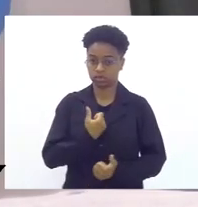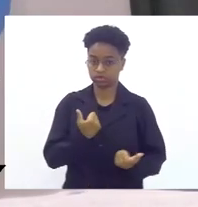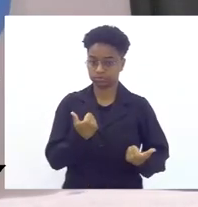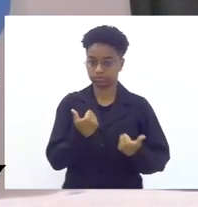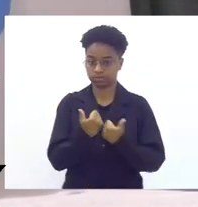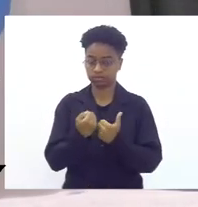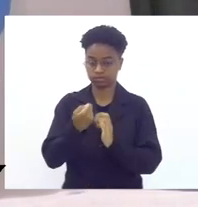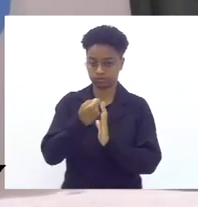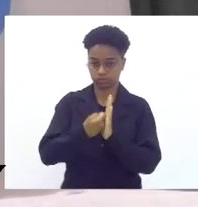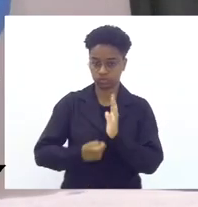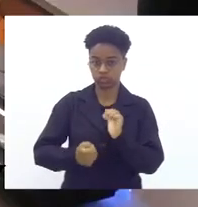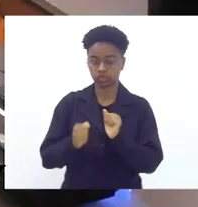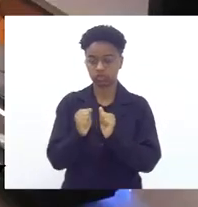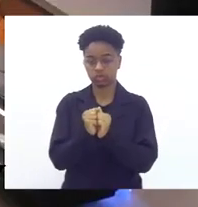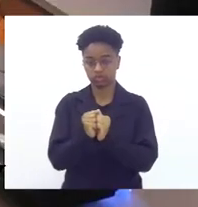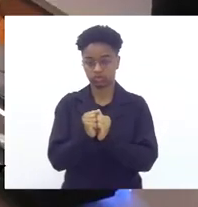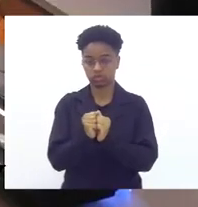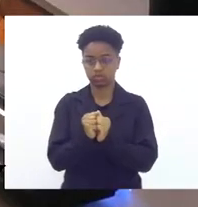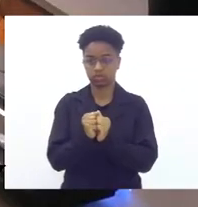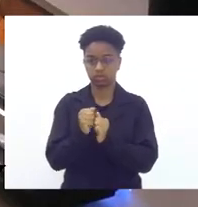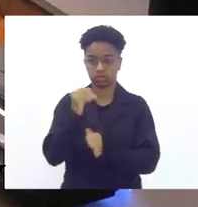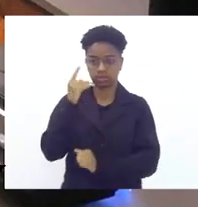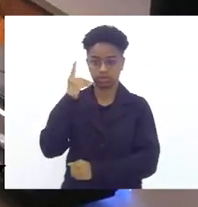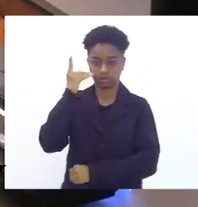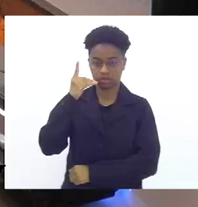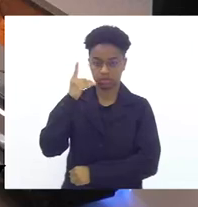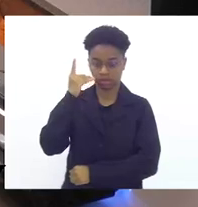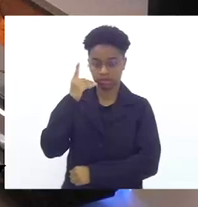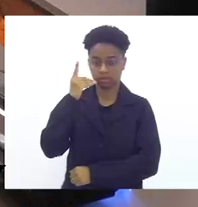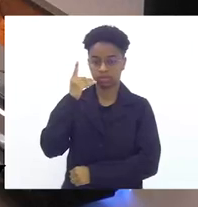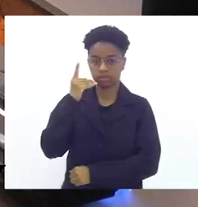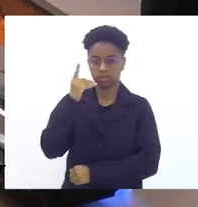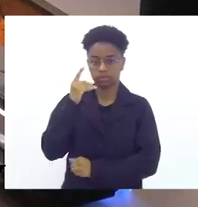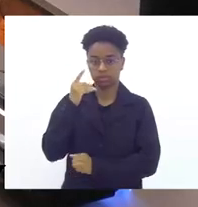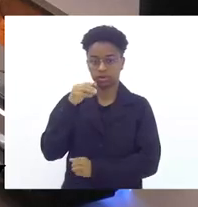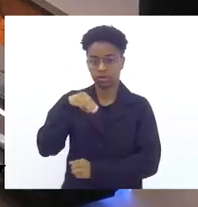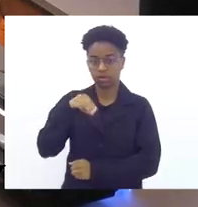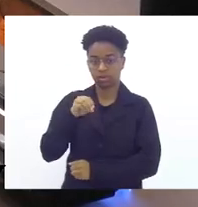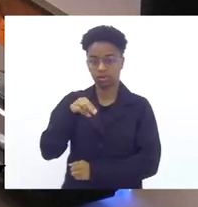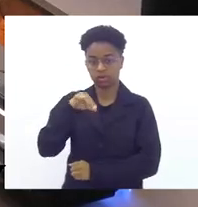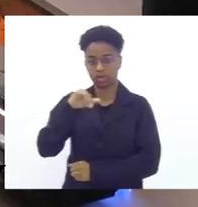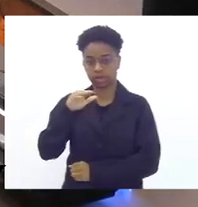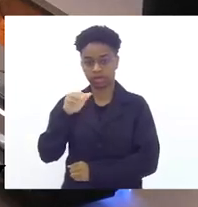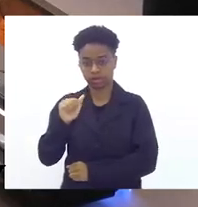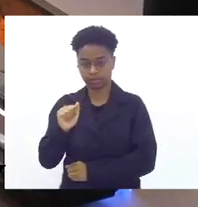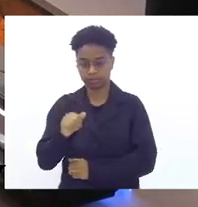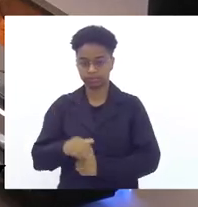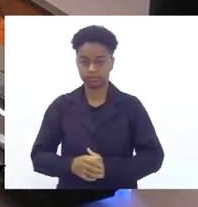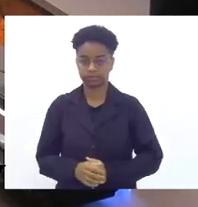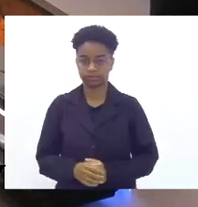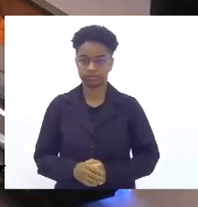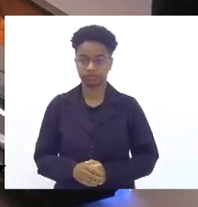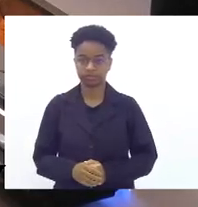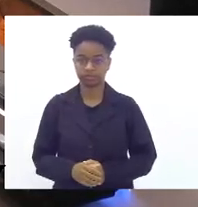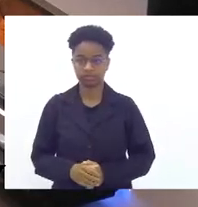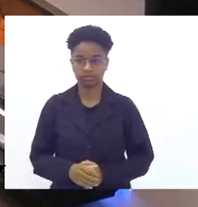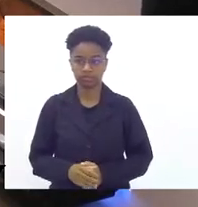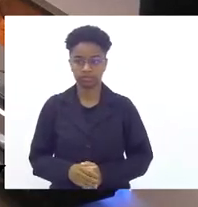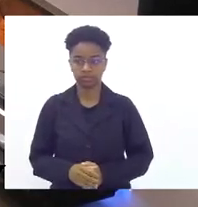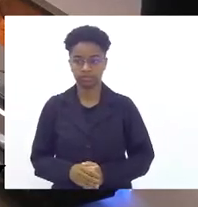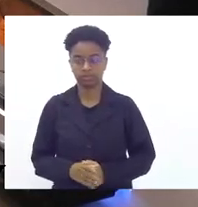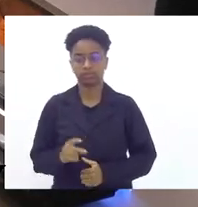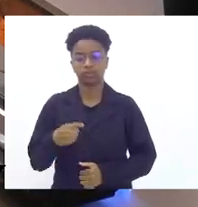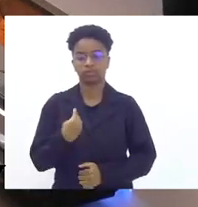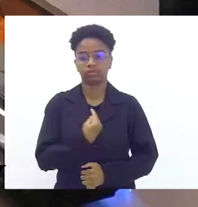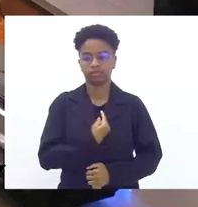autores junto com a deputada que foi junto com a gente Mônica Francisco Mônica Francisco fizemos